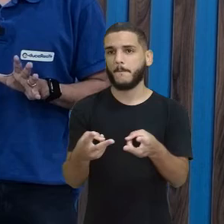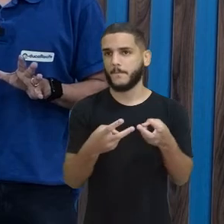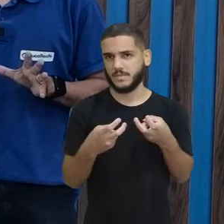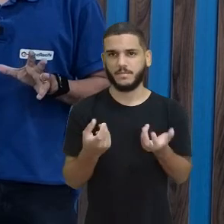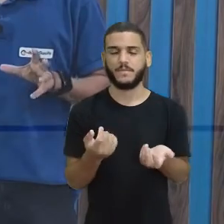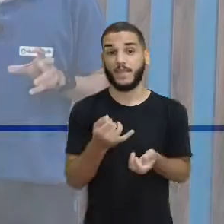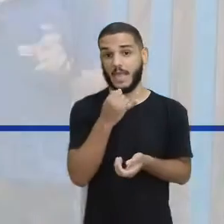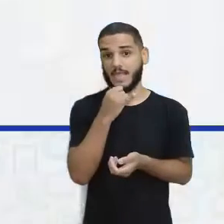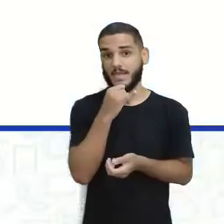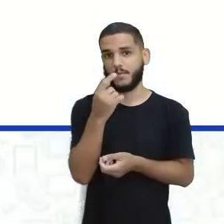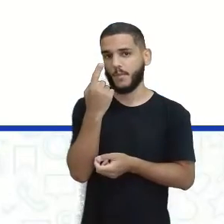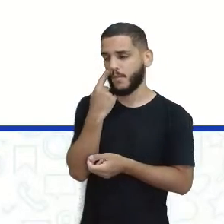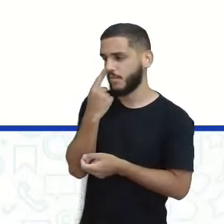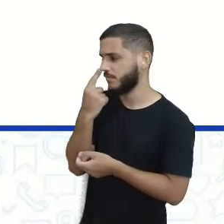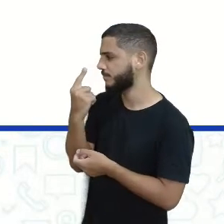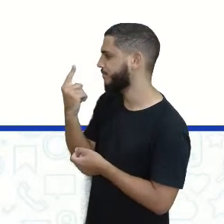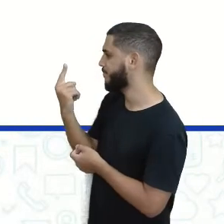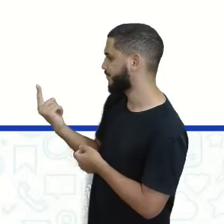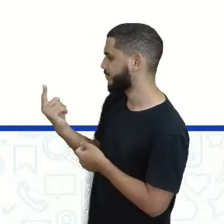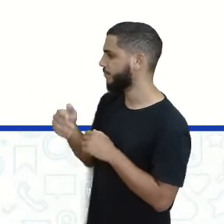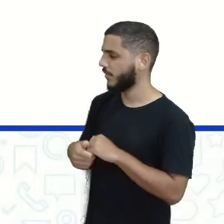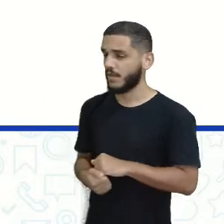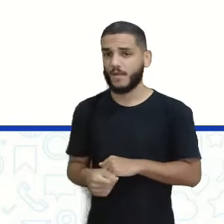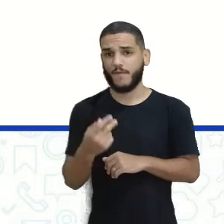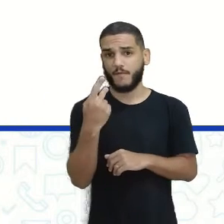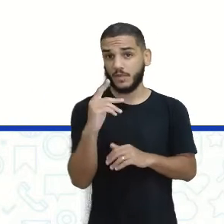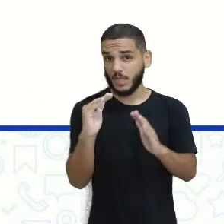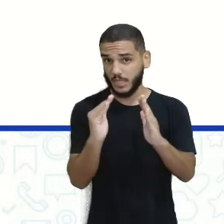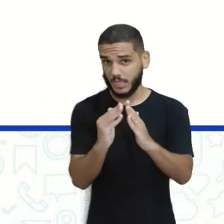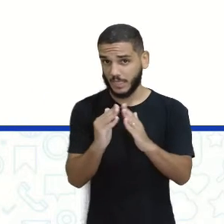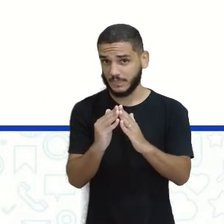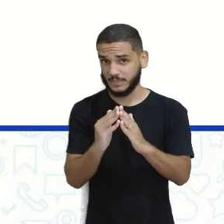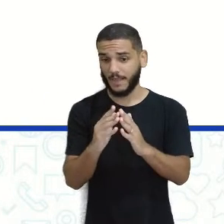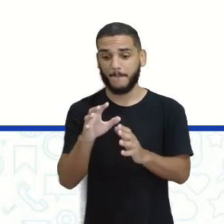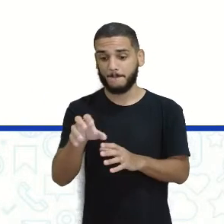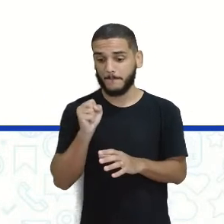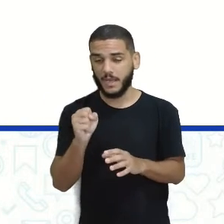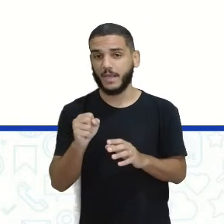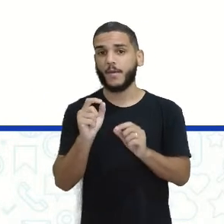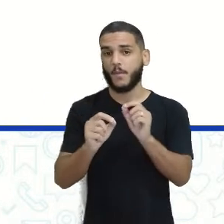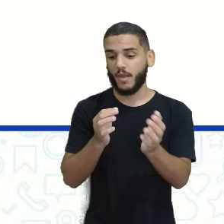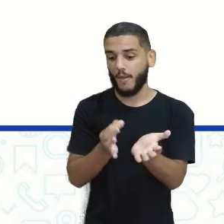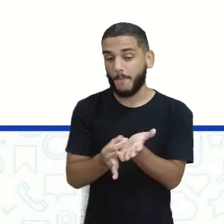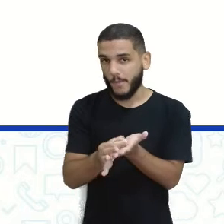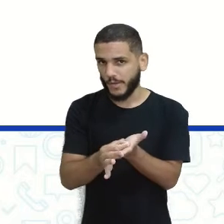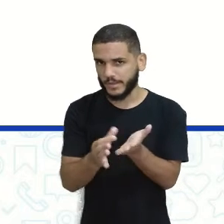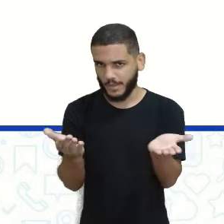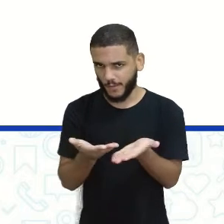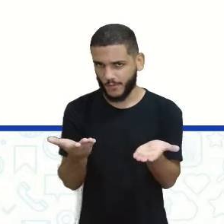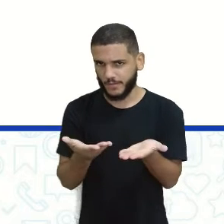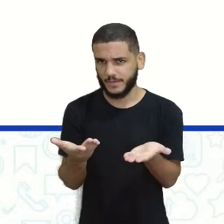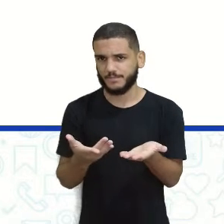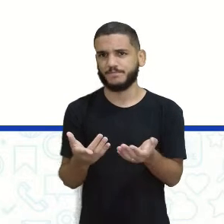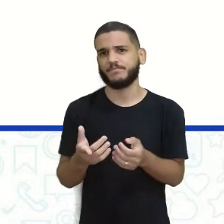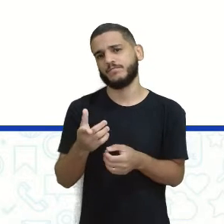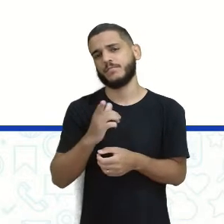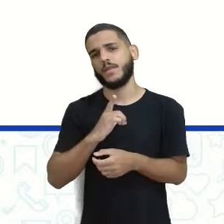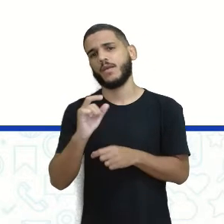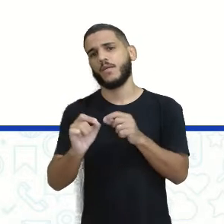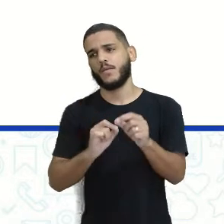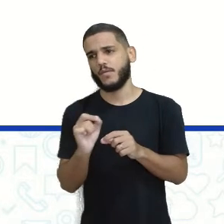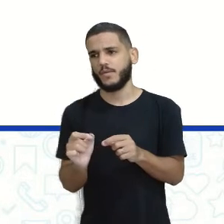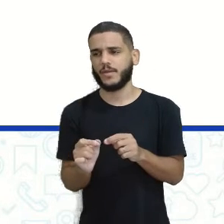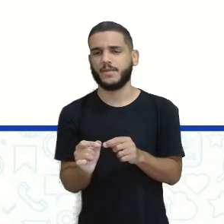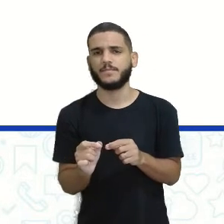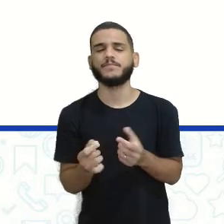aí? Você que está em casa aí, nesse momento, pega aí tua moeda, nesse momento, olha lá a moeda, ó. Você sabe que tem cara,